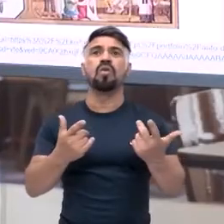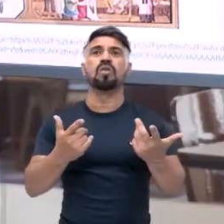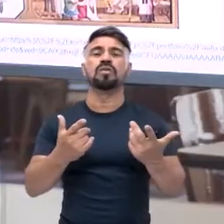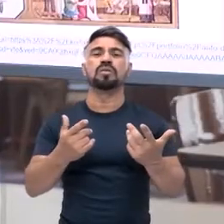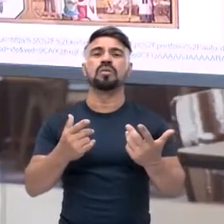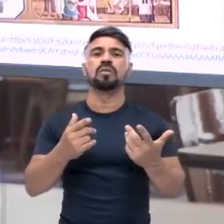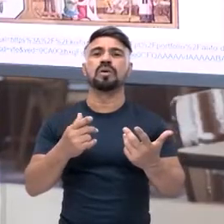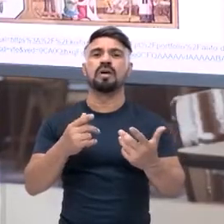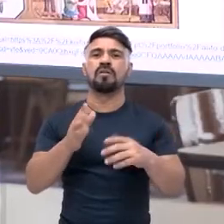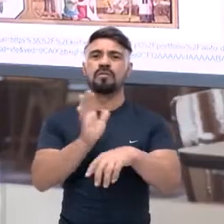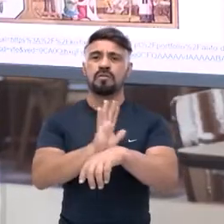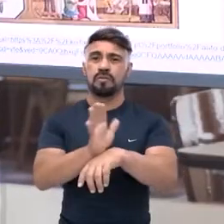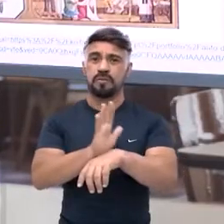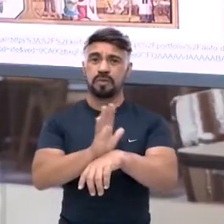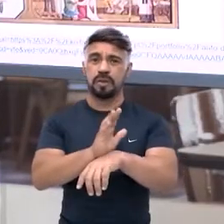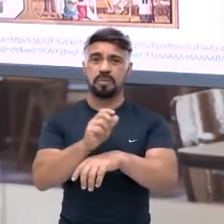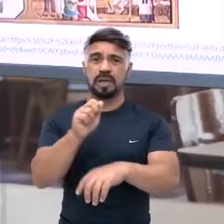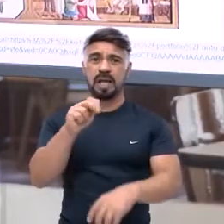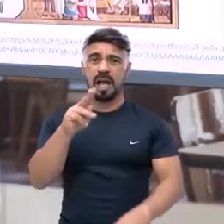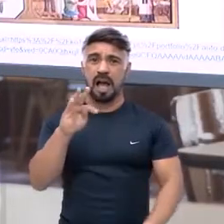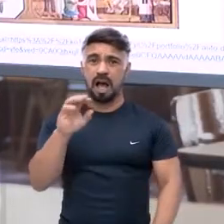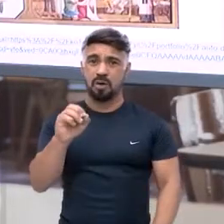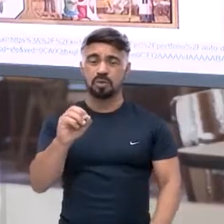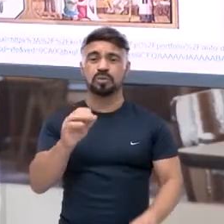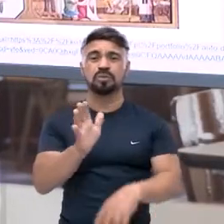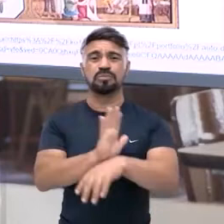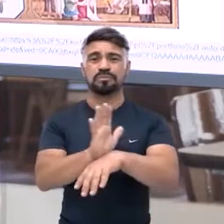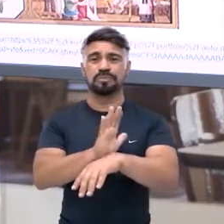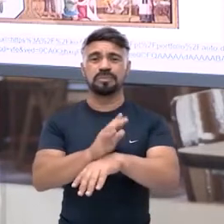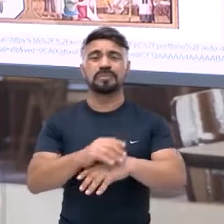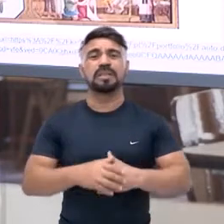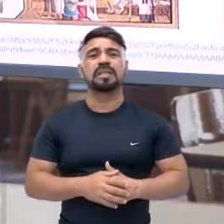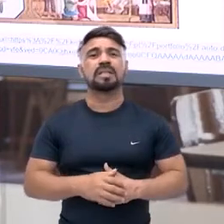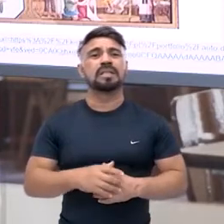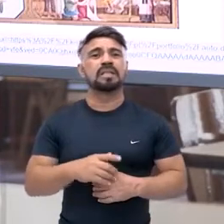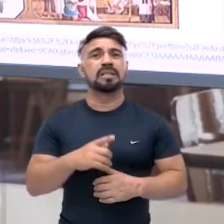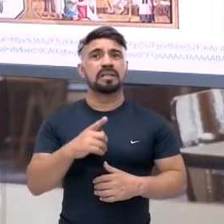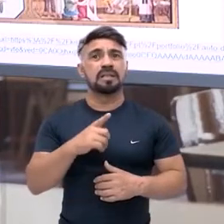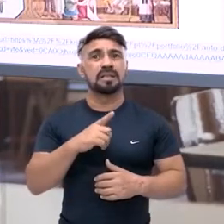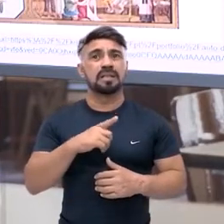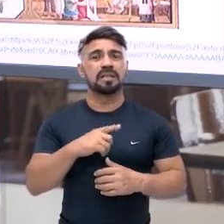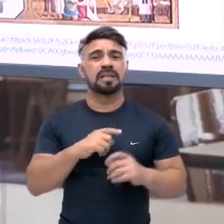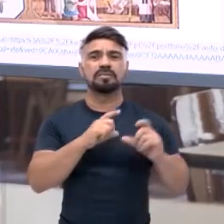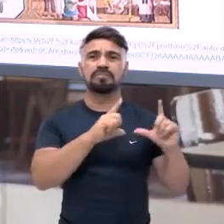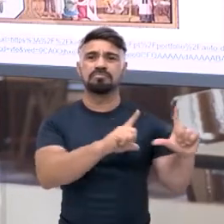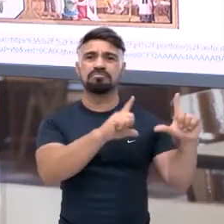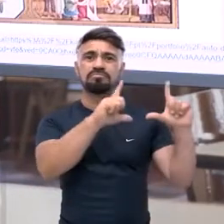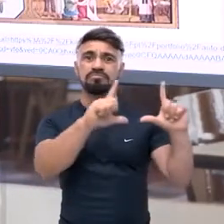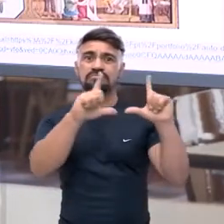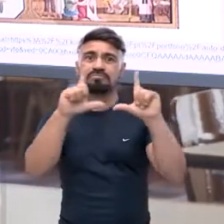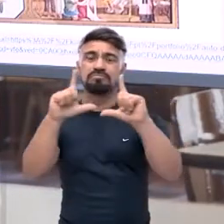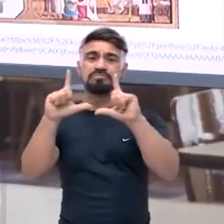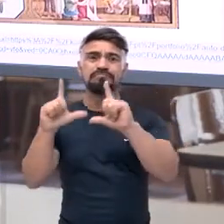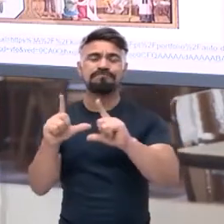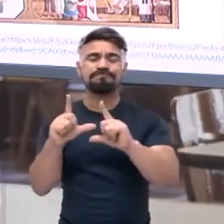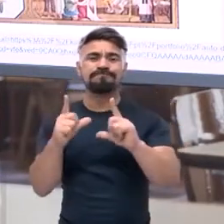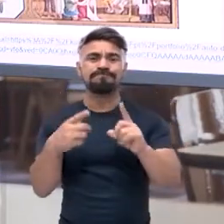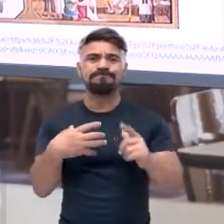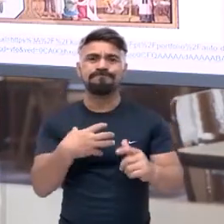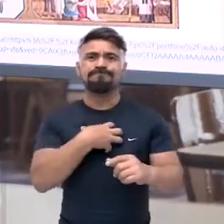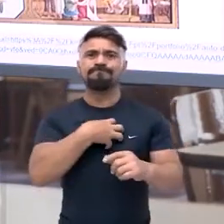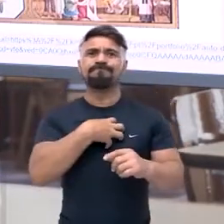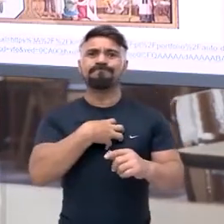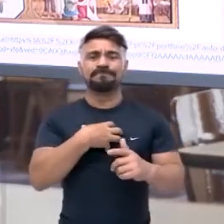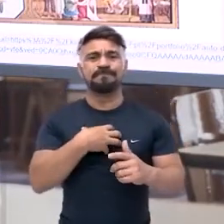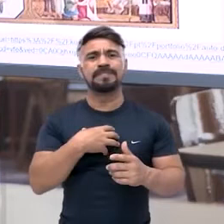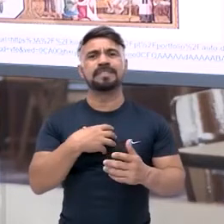a obra O Alto da Compadecida. Nós tentamos trazer aqui cenas marcantes